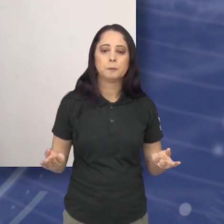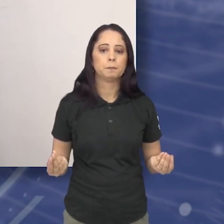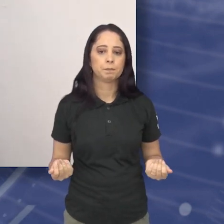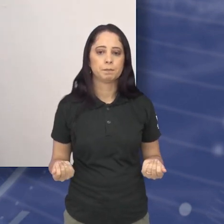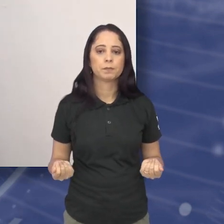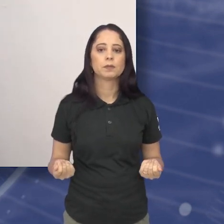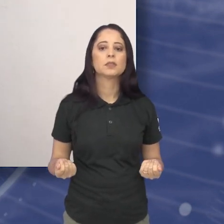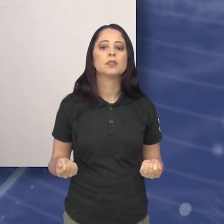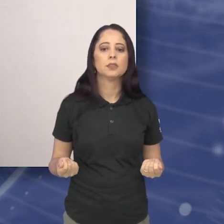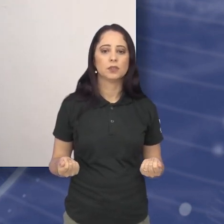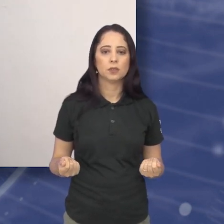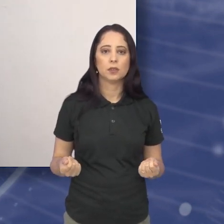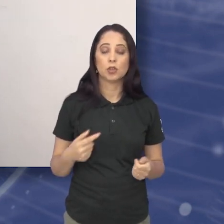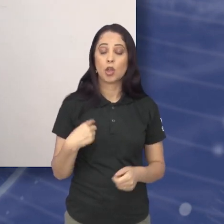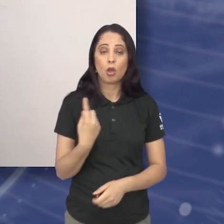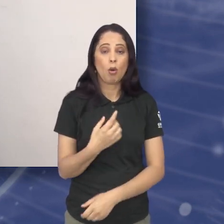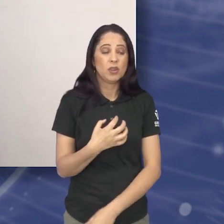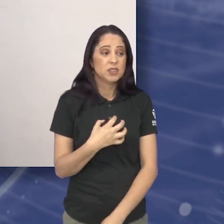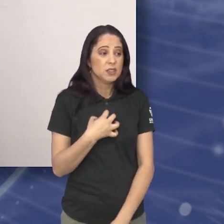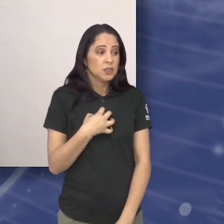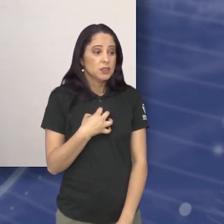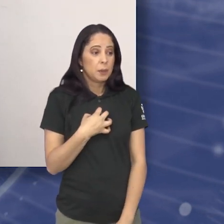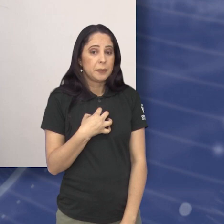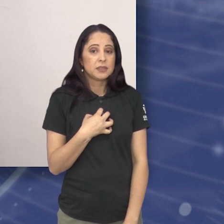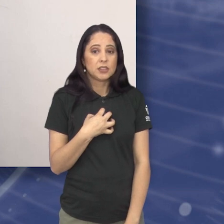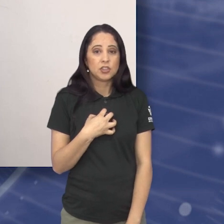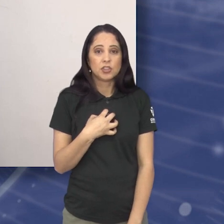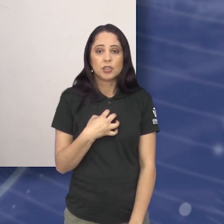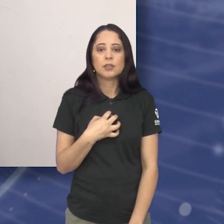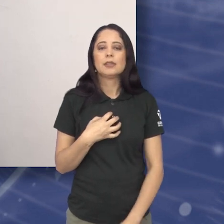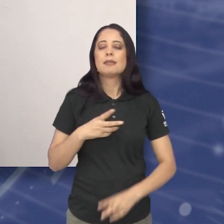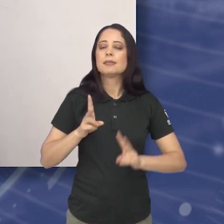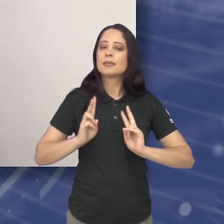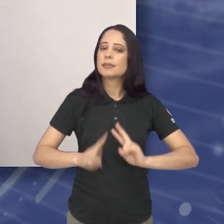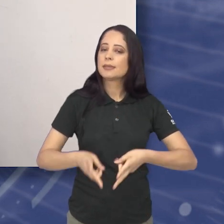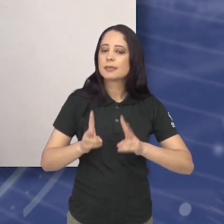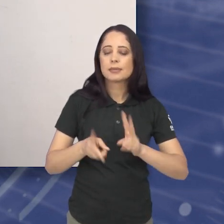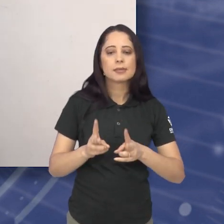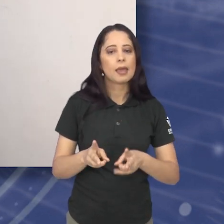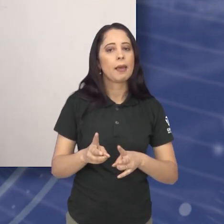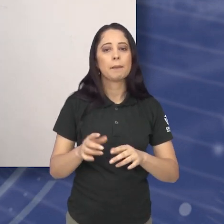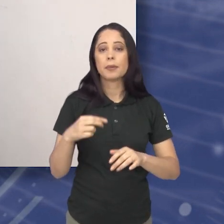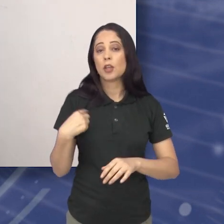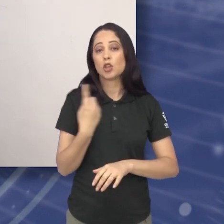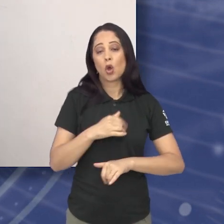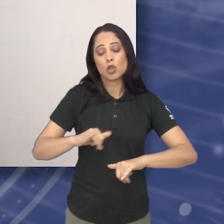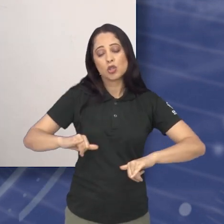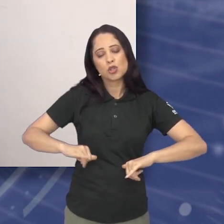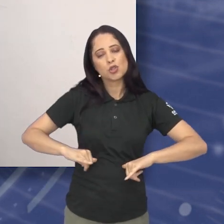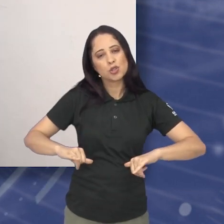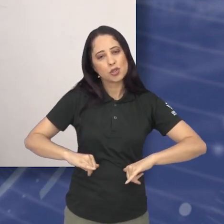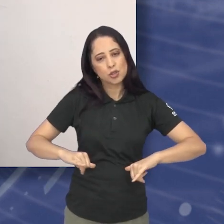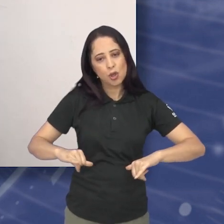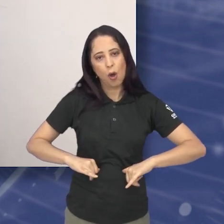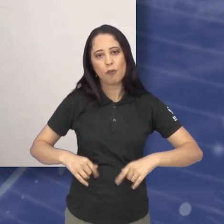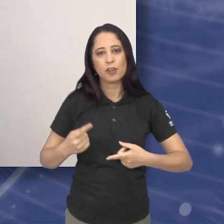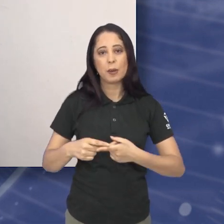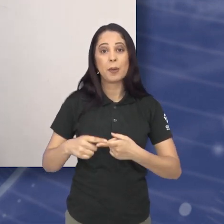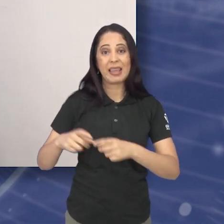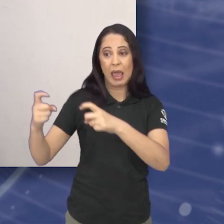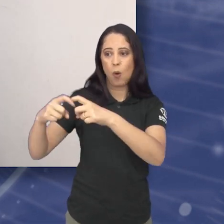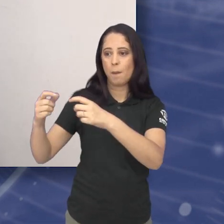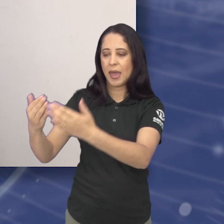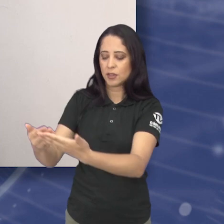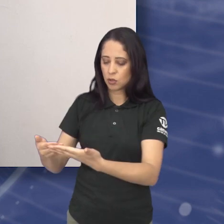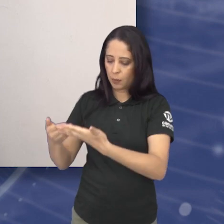Então, assim, foi um choque. Todo pai de autista, mãe de autista, sofre um luto quando pega o laudo